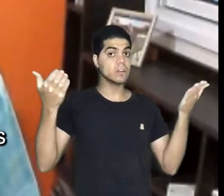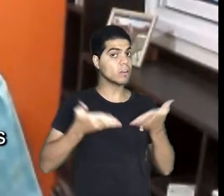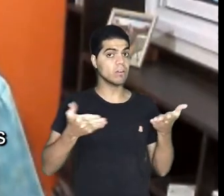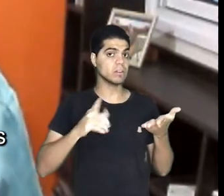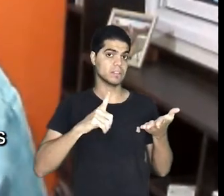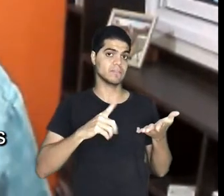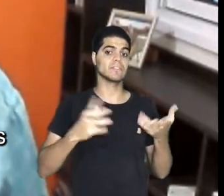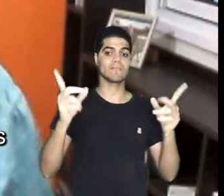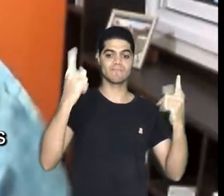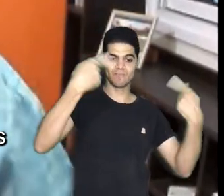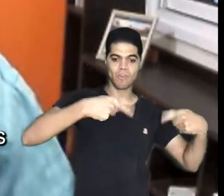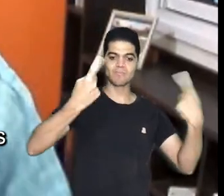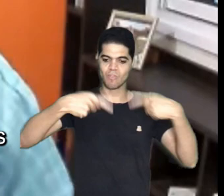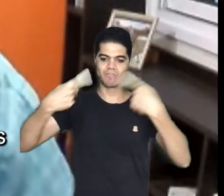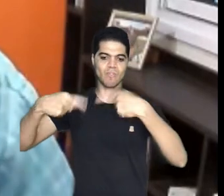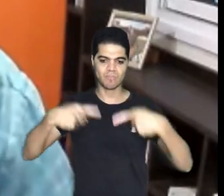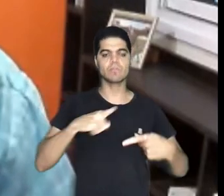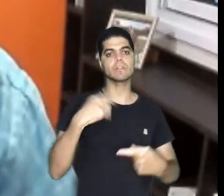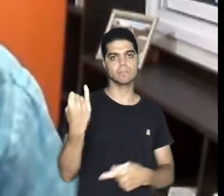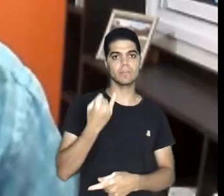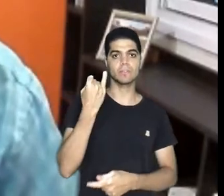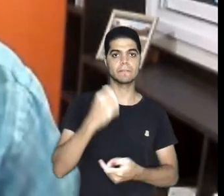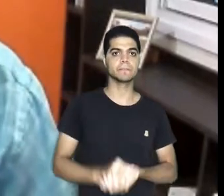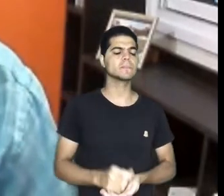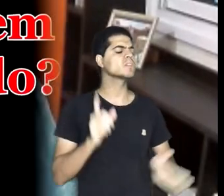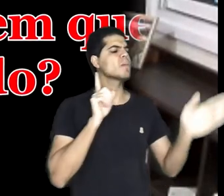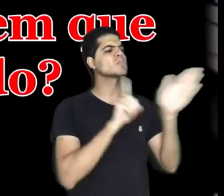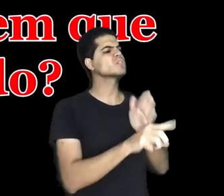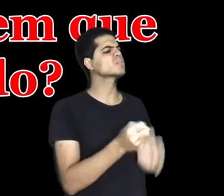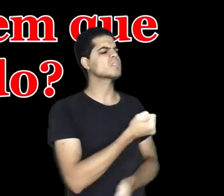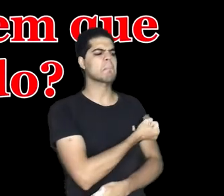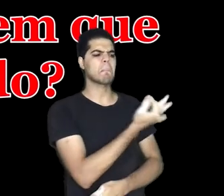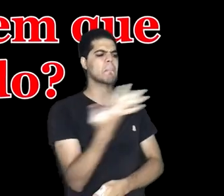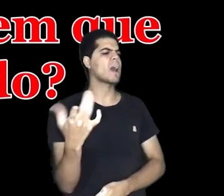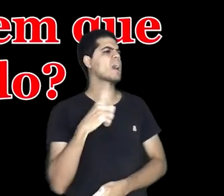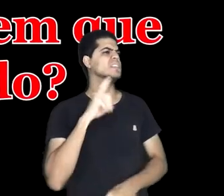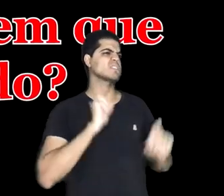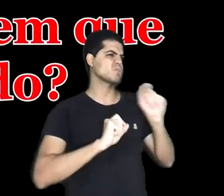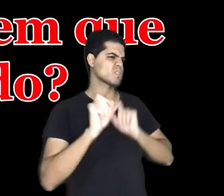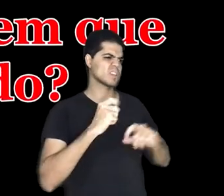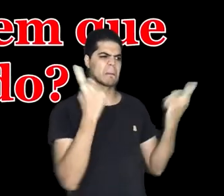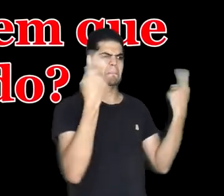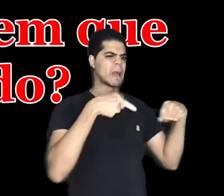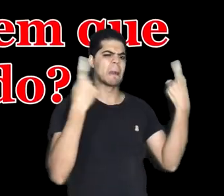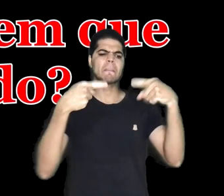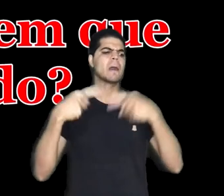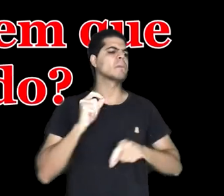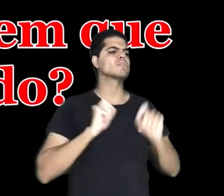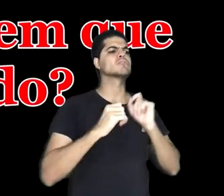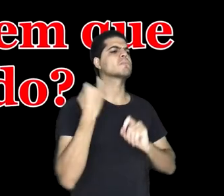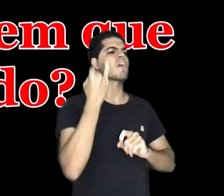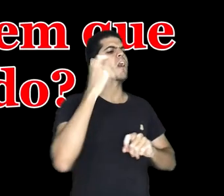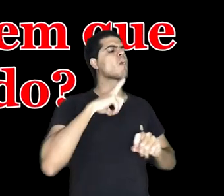atuais são muito relevantes desse ponto de vista. Quais que tu percebe que seriam as principais disputas